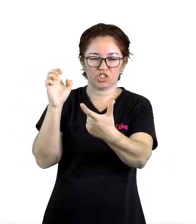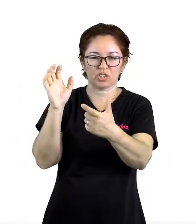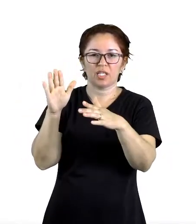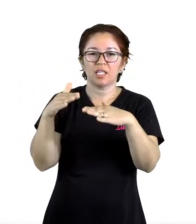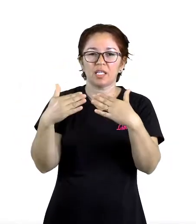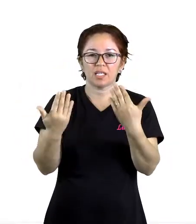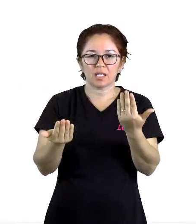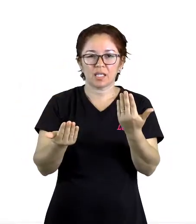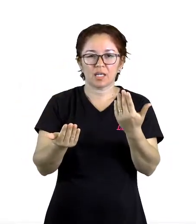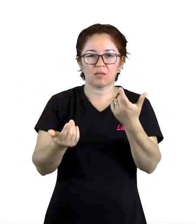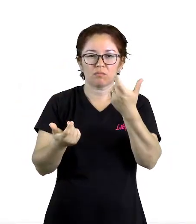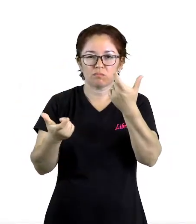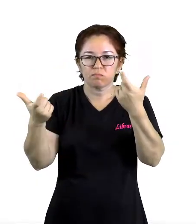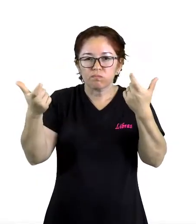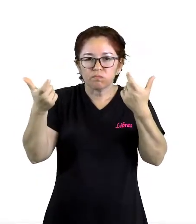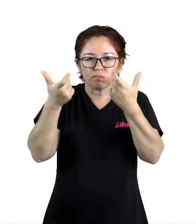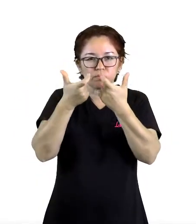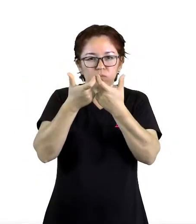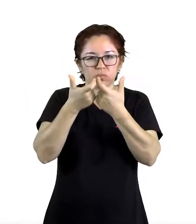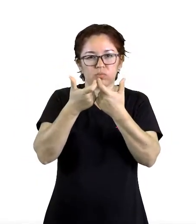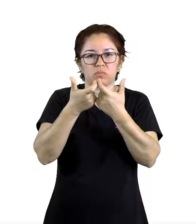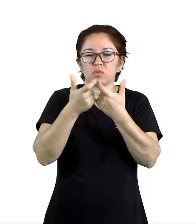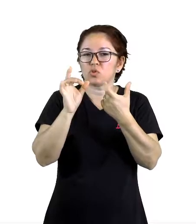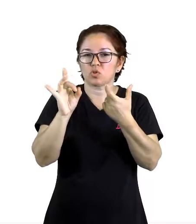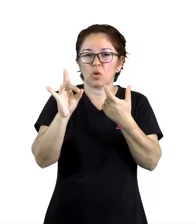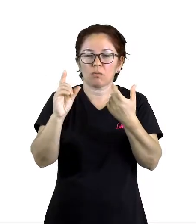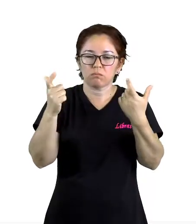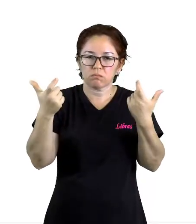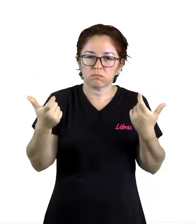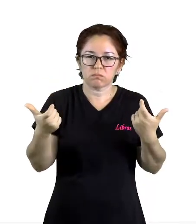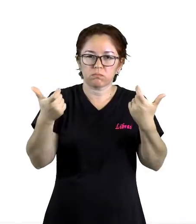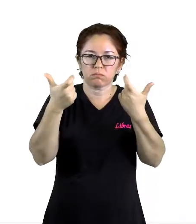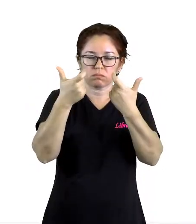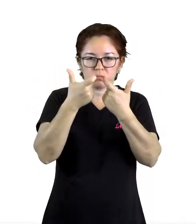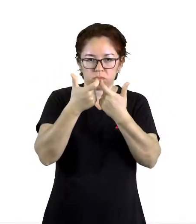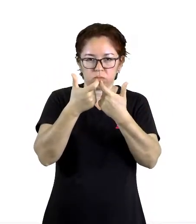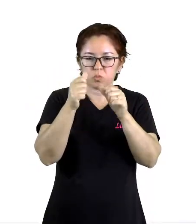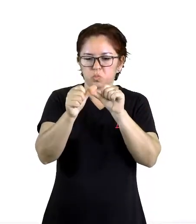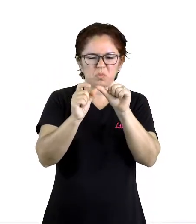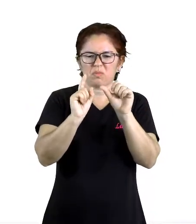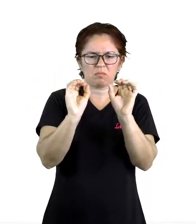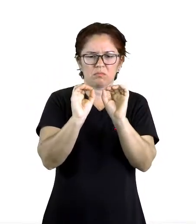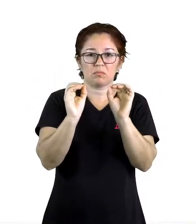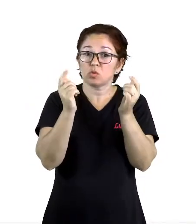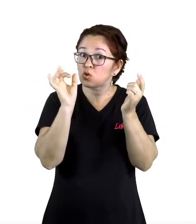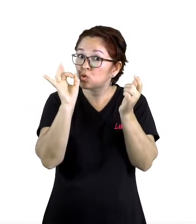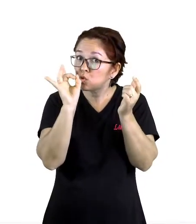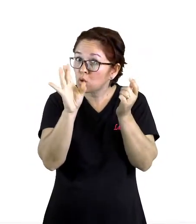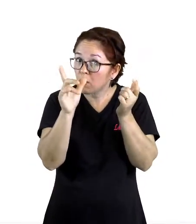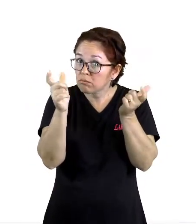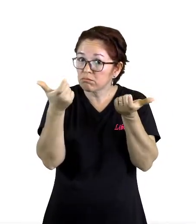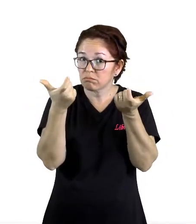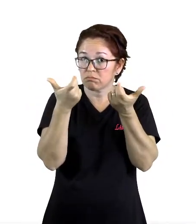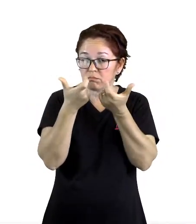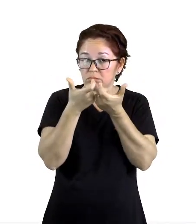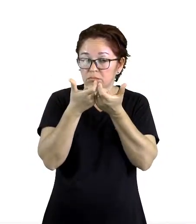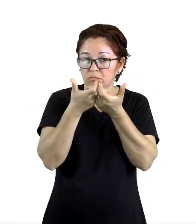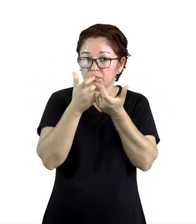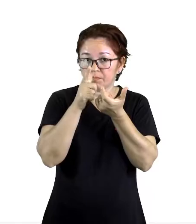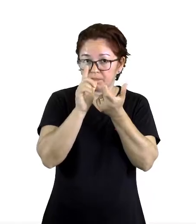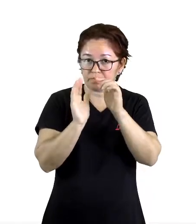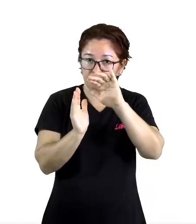sumiu, só houve aí a combinação, a junção. Já no processo